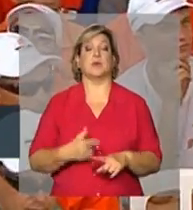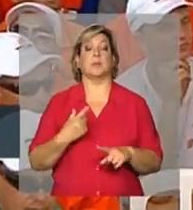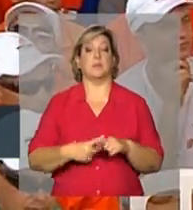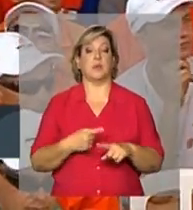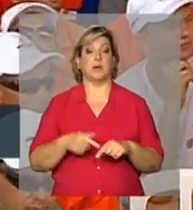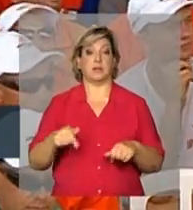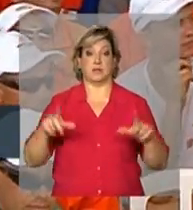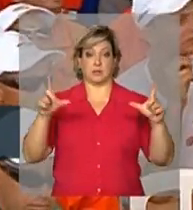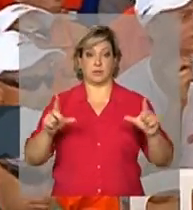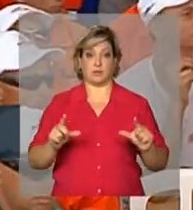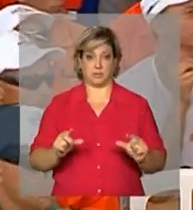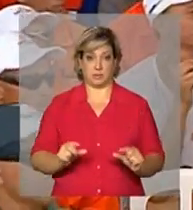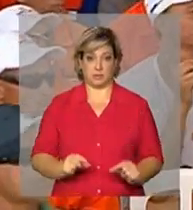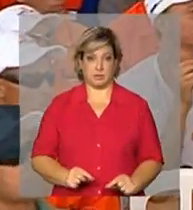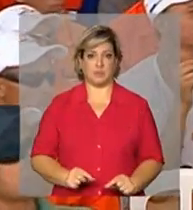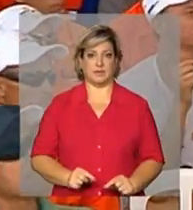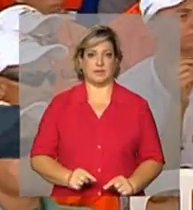redução